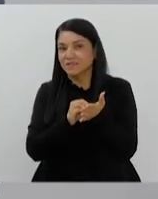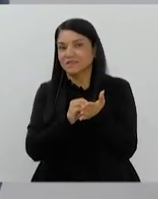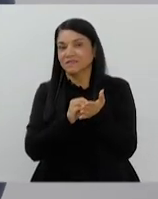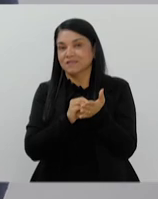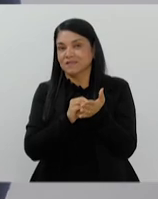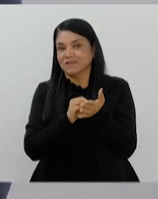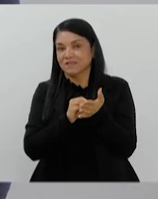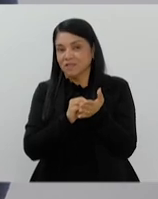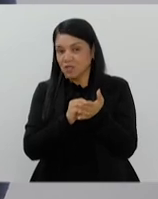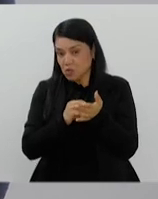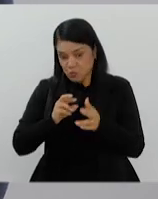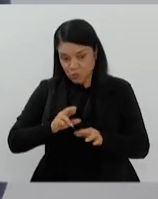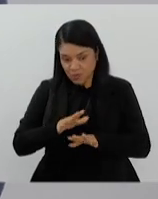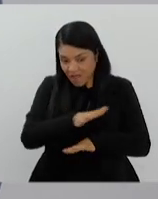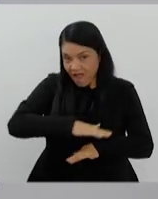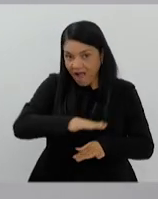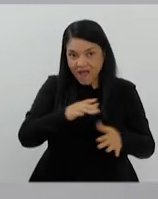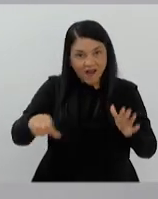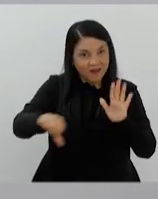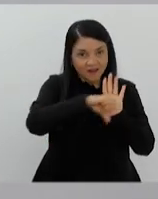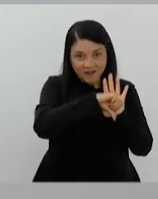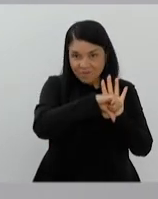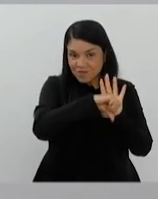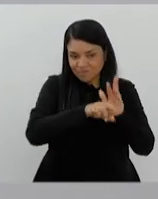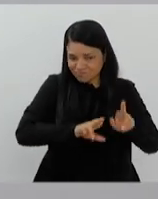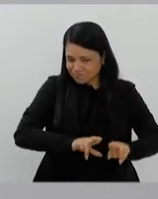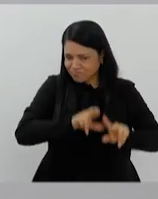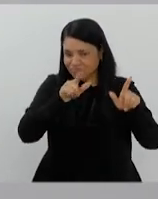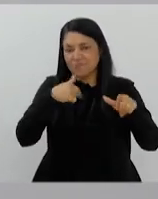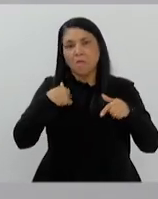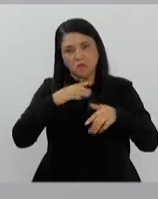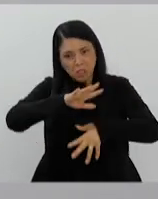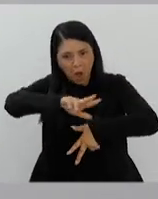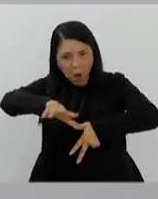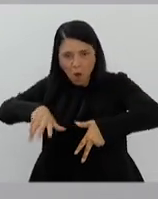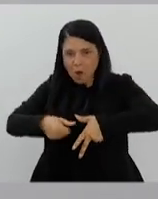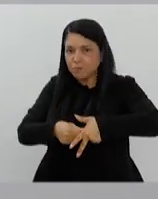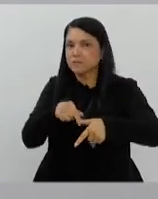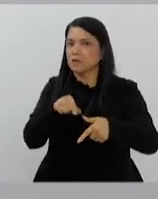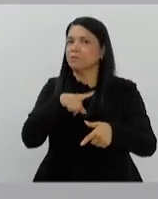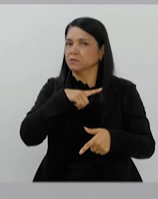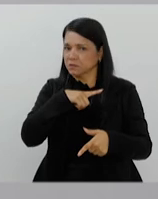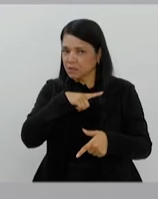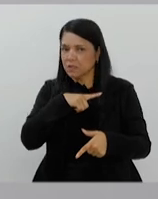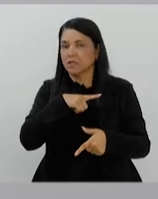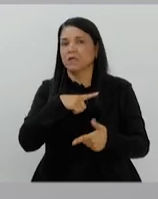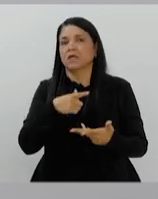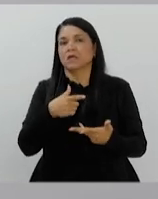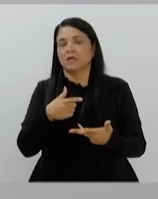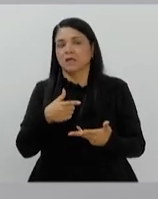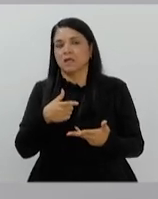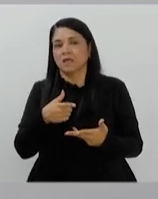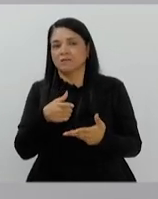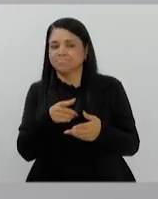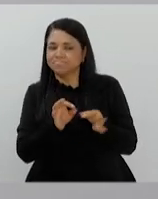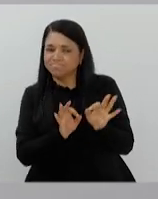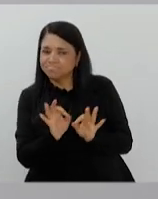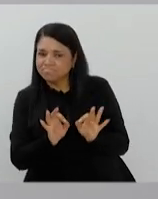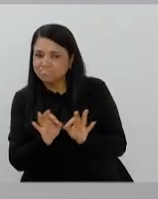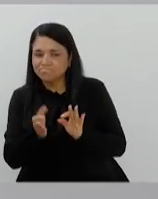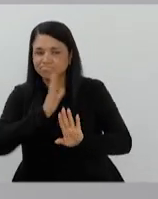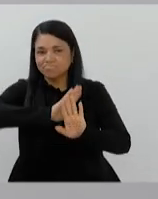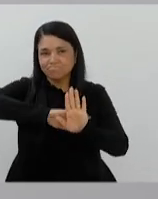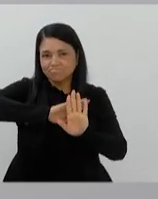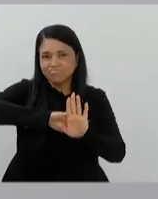Seara que houve crime não tá porque pode ter tido aqui corrupção pode ter tido aqui esqueminha que a gente ainda não tem